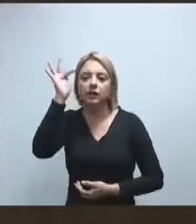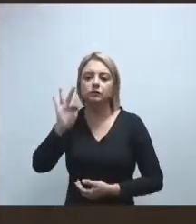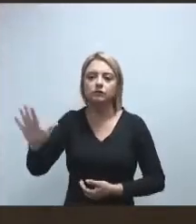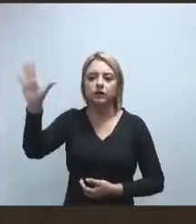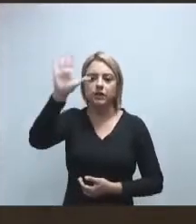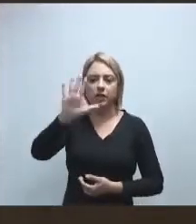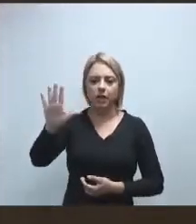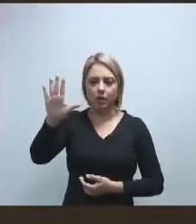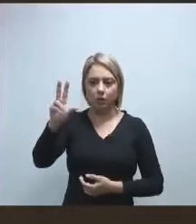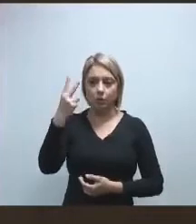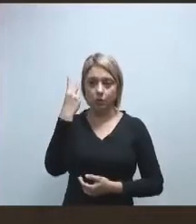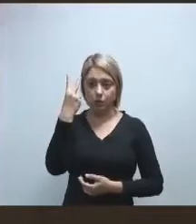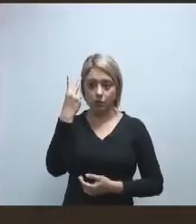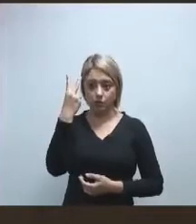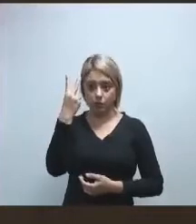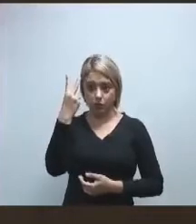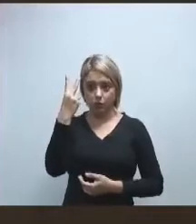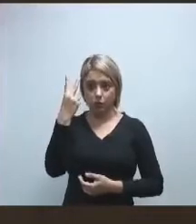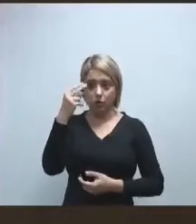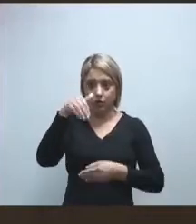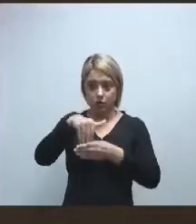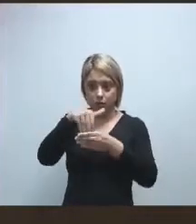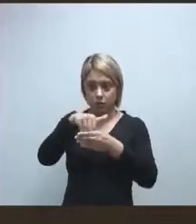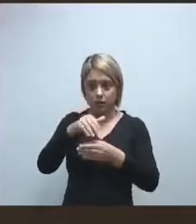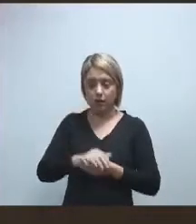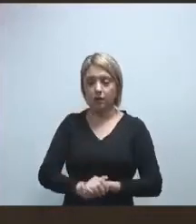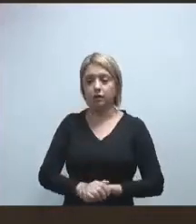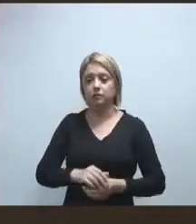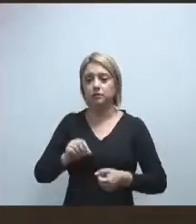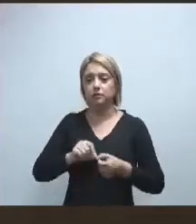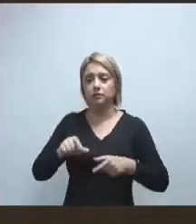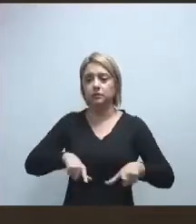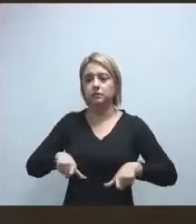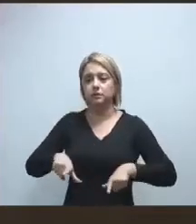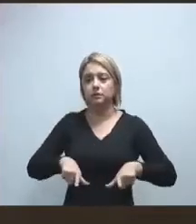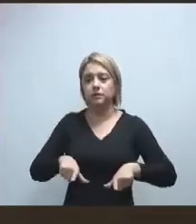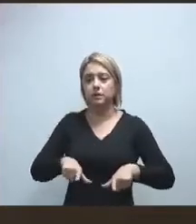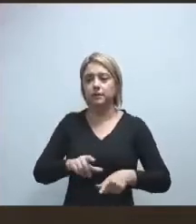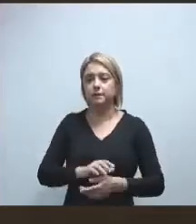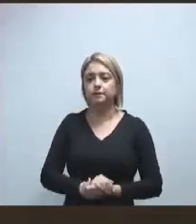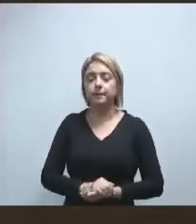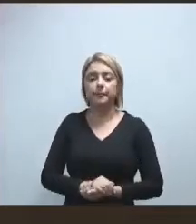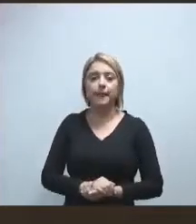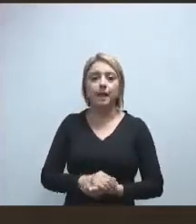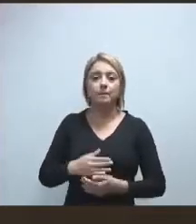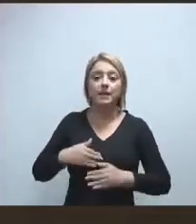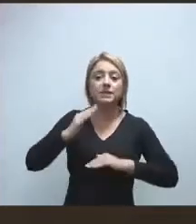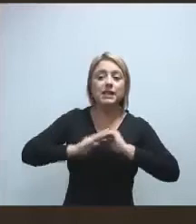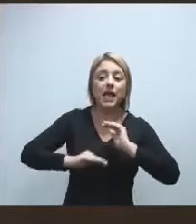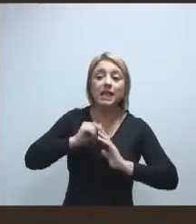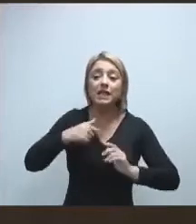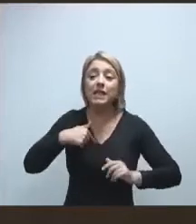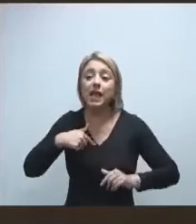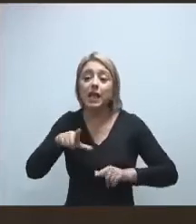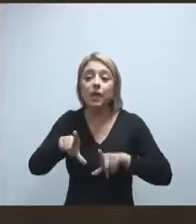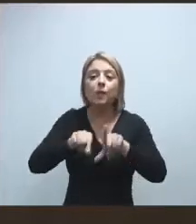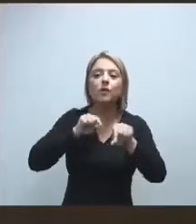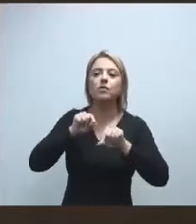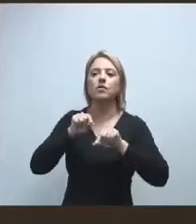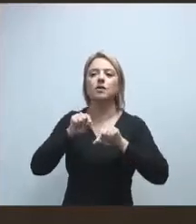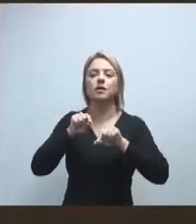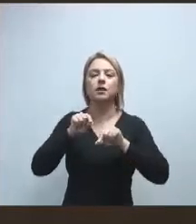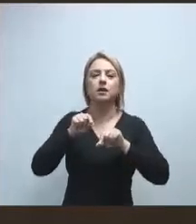dois mandatos que exerci essas atividades mas a carreira que eu escolhi